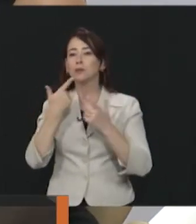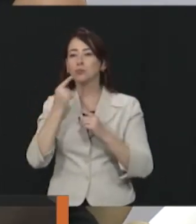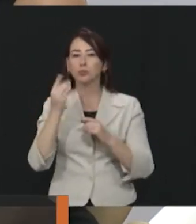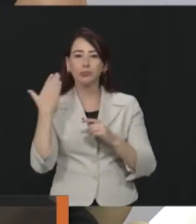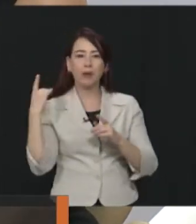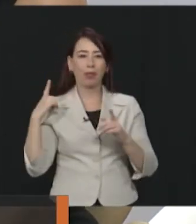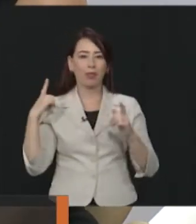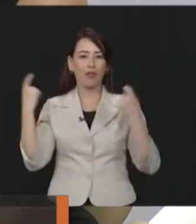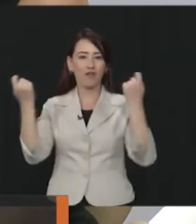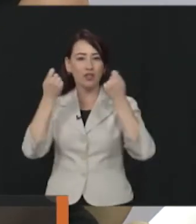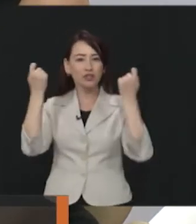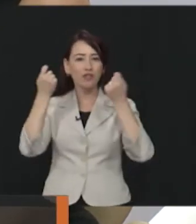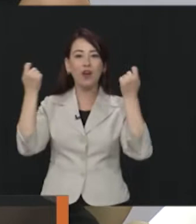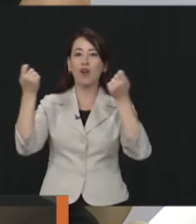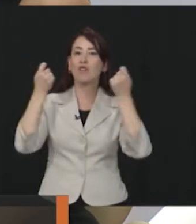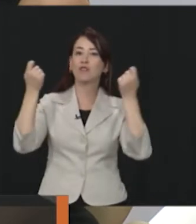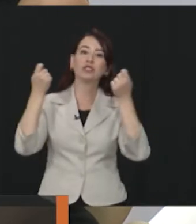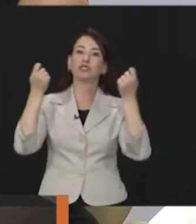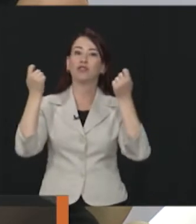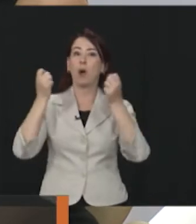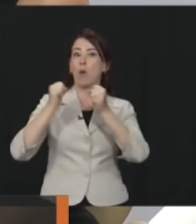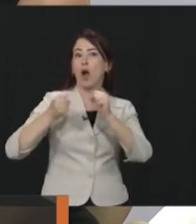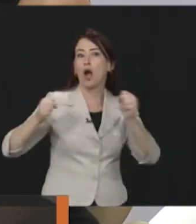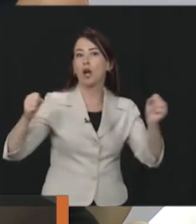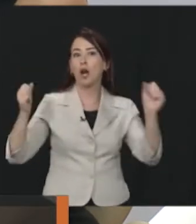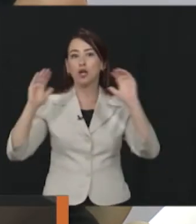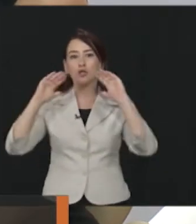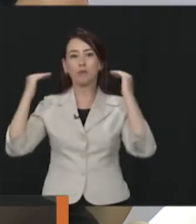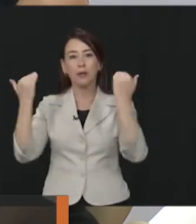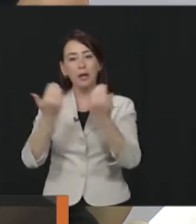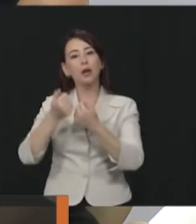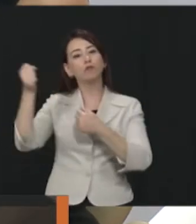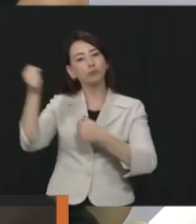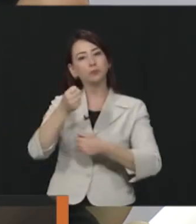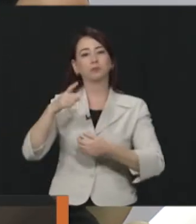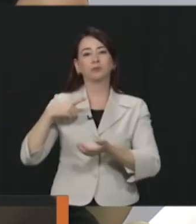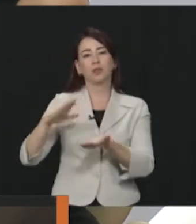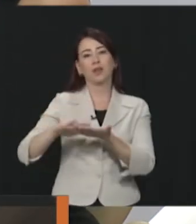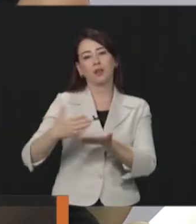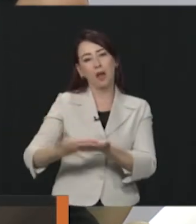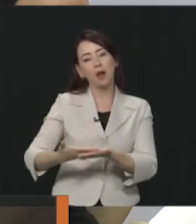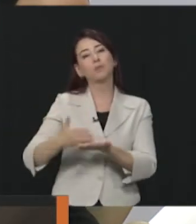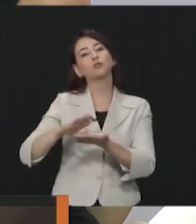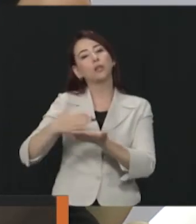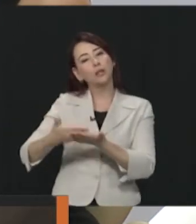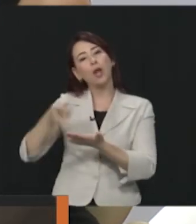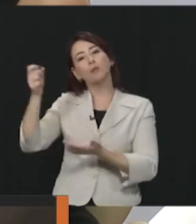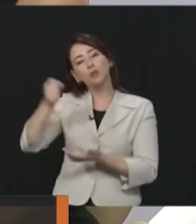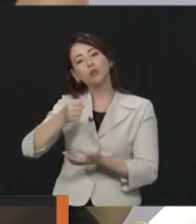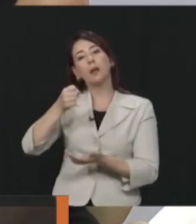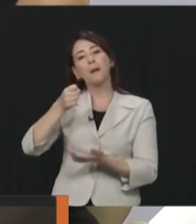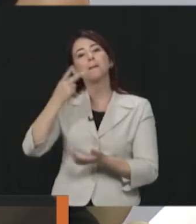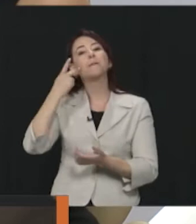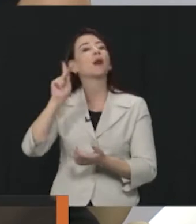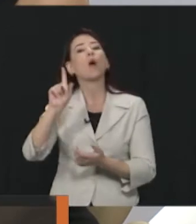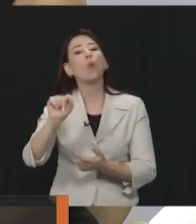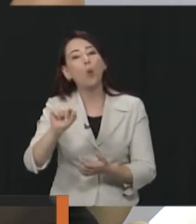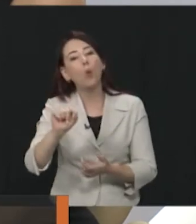aí recentemente, festivais grandes no Mineirão, com presença de intérprete, para receber o recurso, uma obrigatoriedade é